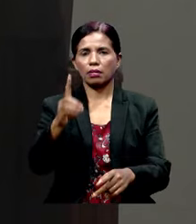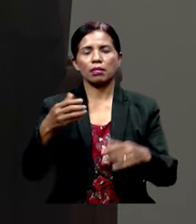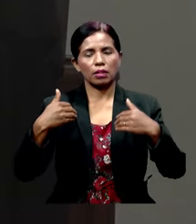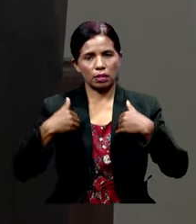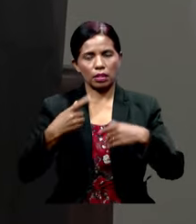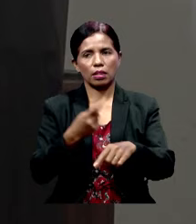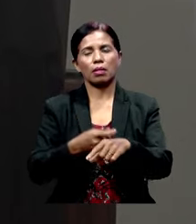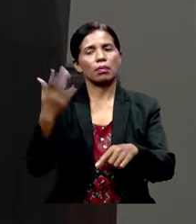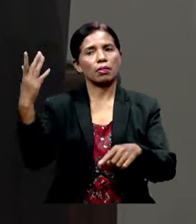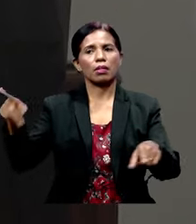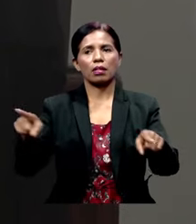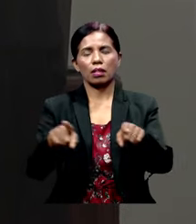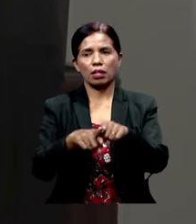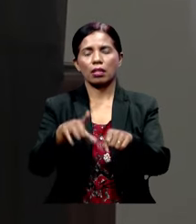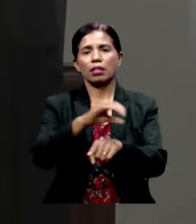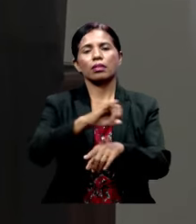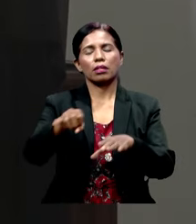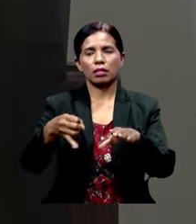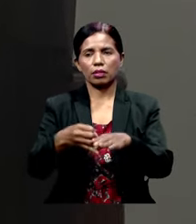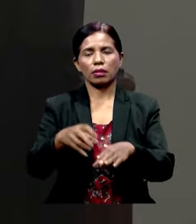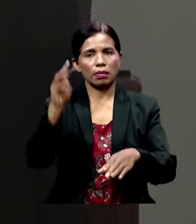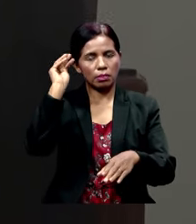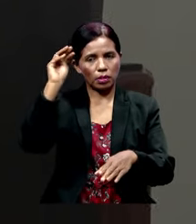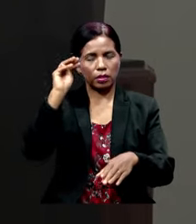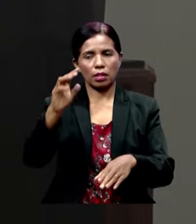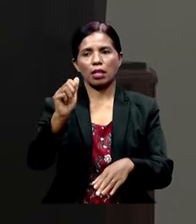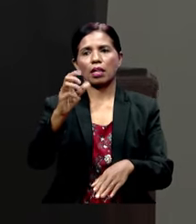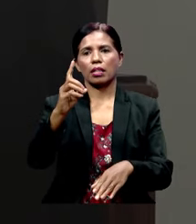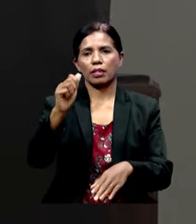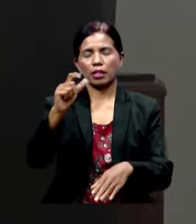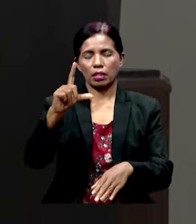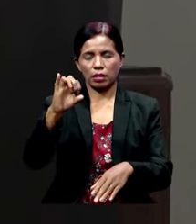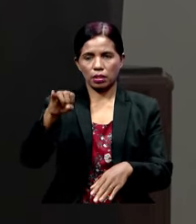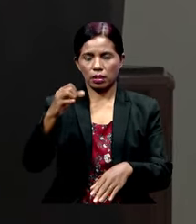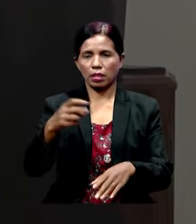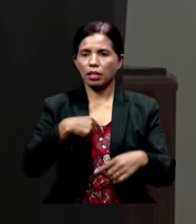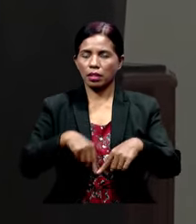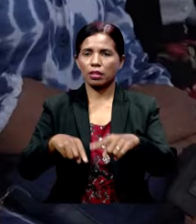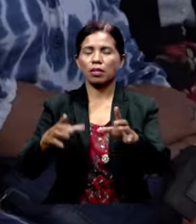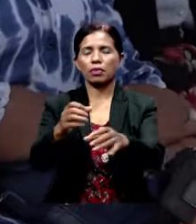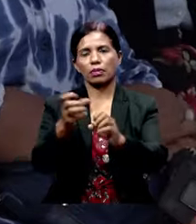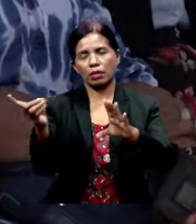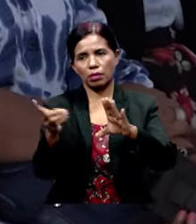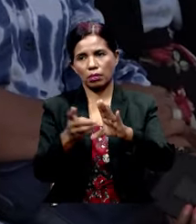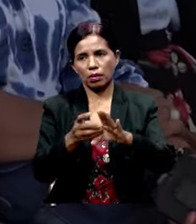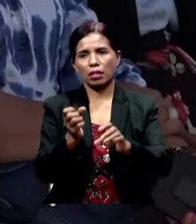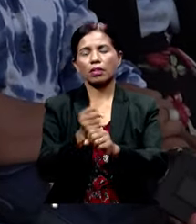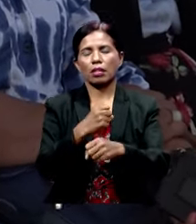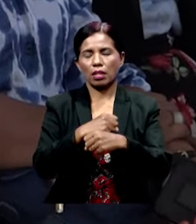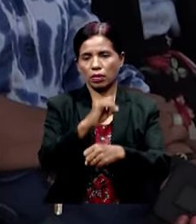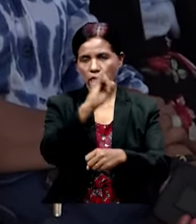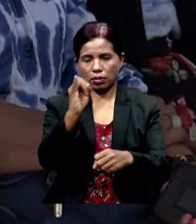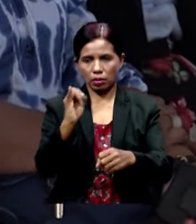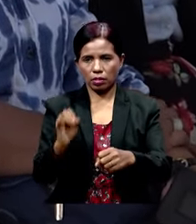momento neba Hanessan Inspetor-Geral, ex-ministra Adelziz Magno Haruka Sira, recolhe documento a tuhalo investigação